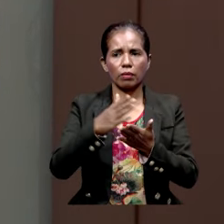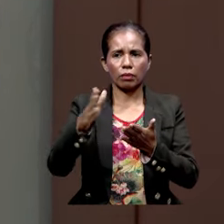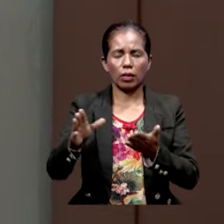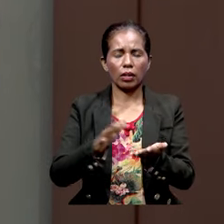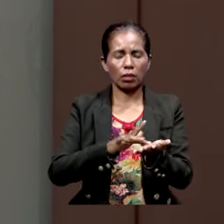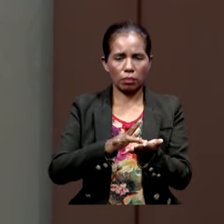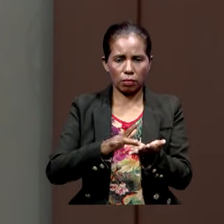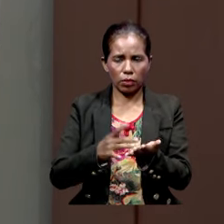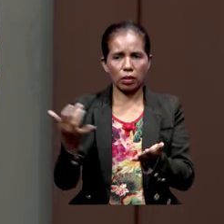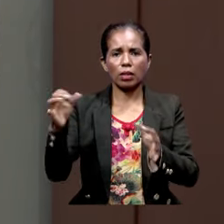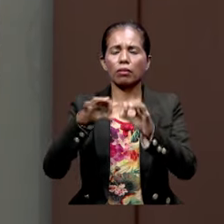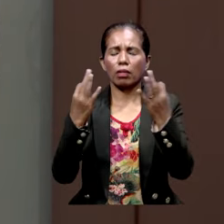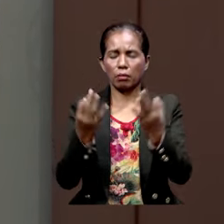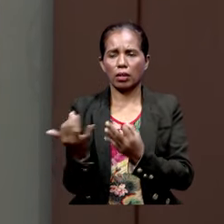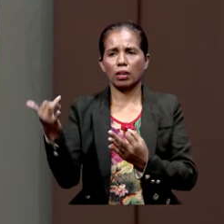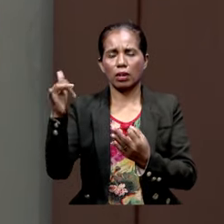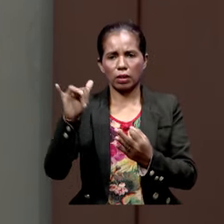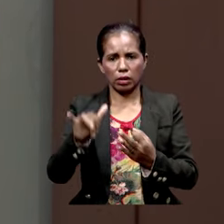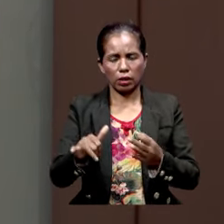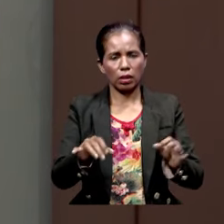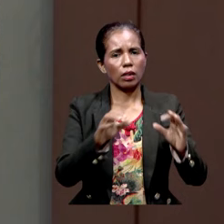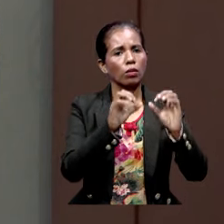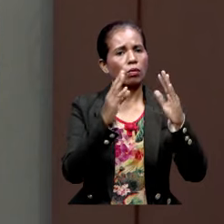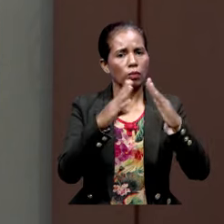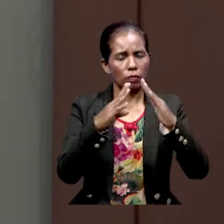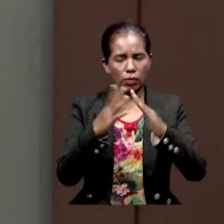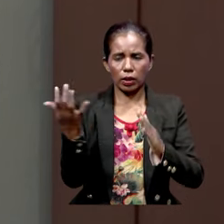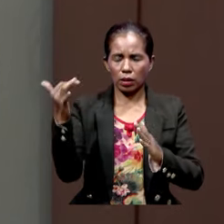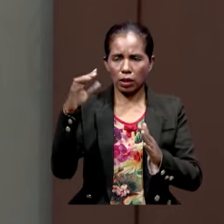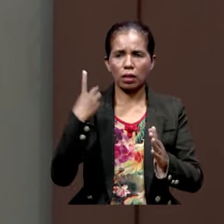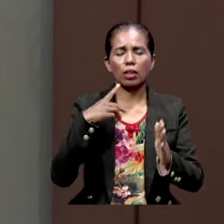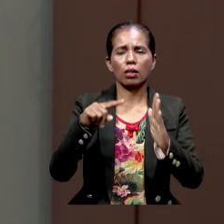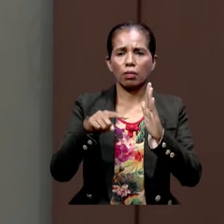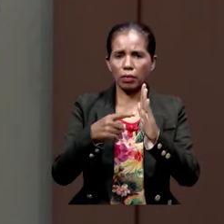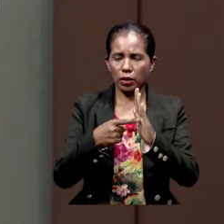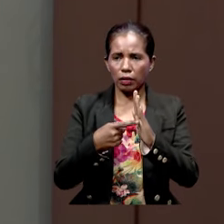kimiku iha familia sira umakain sira hahu ona mos iha